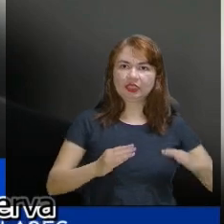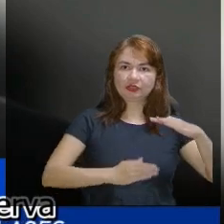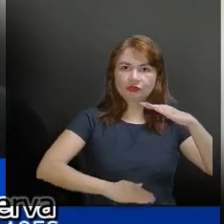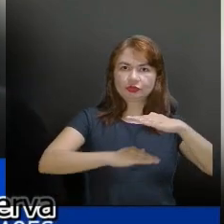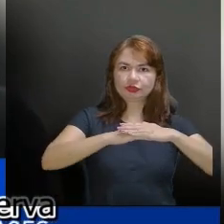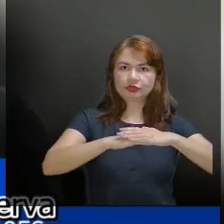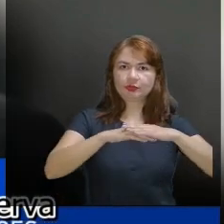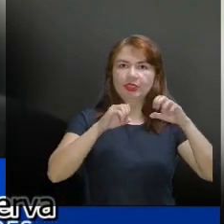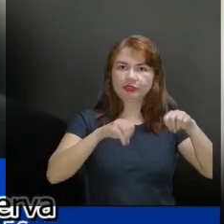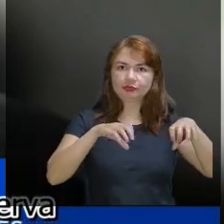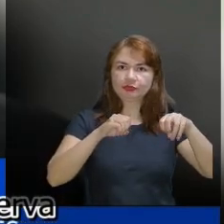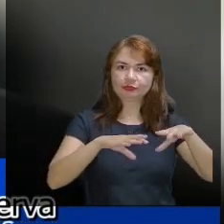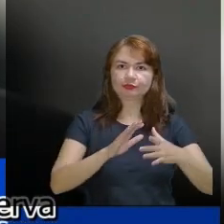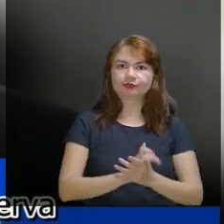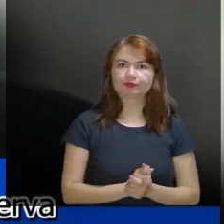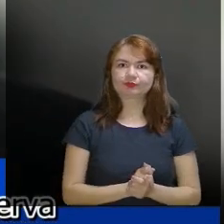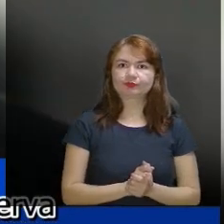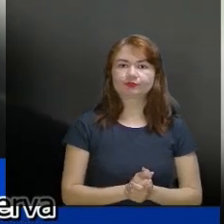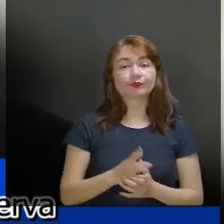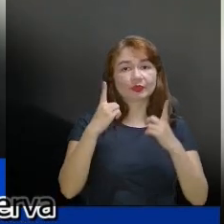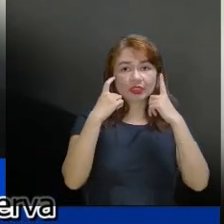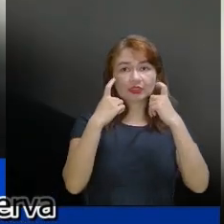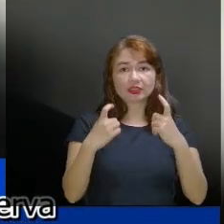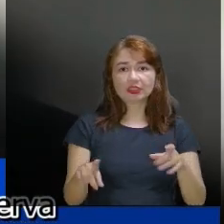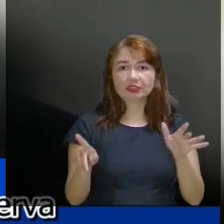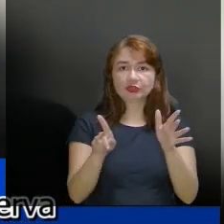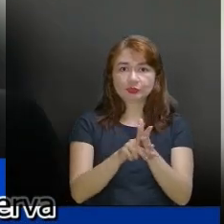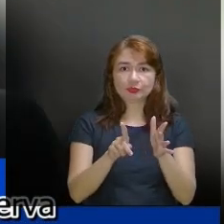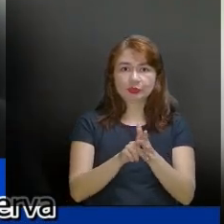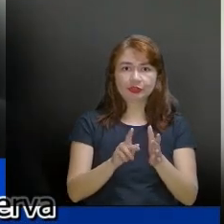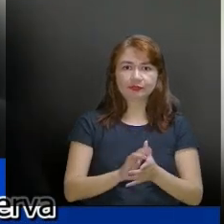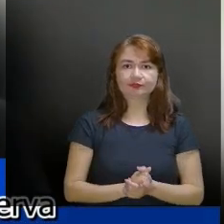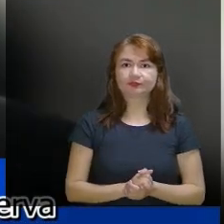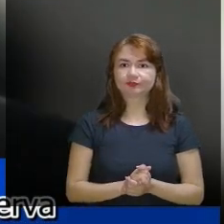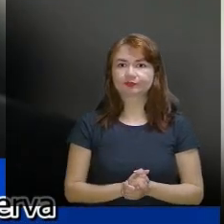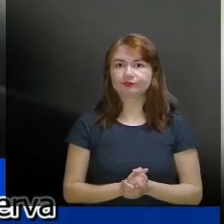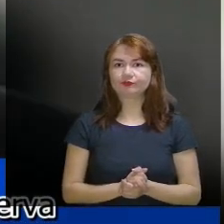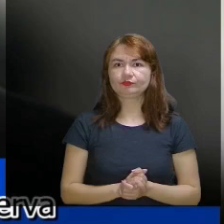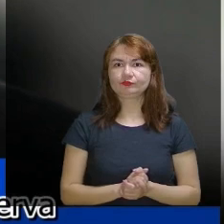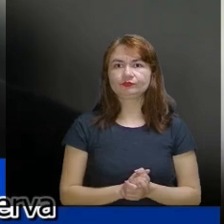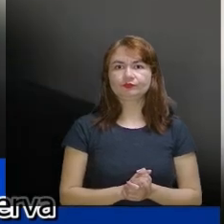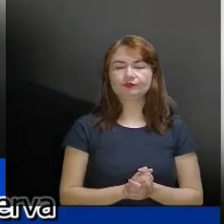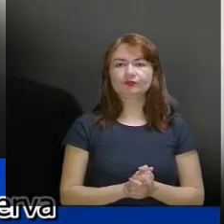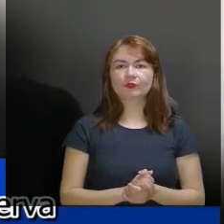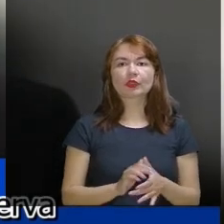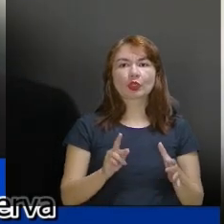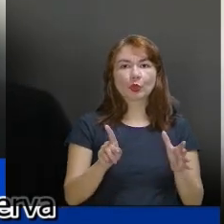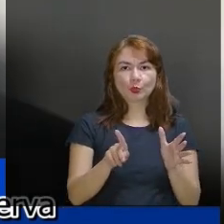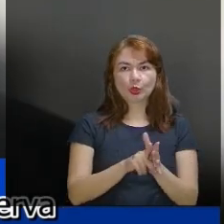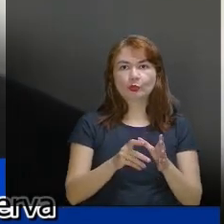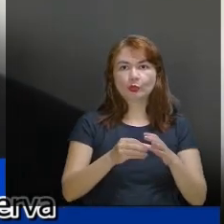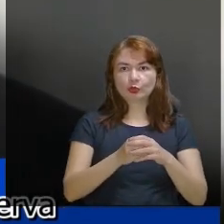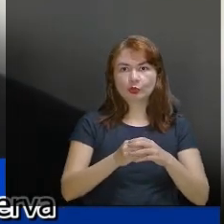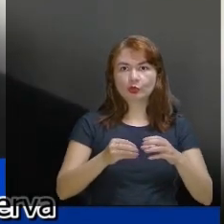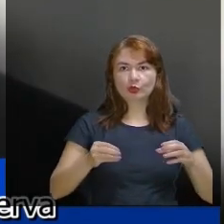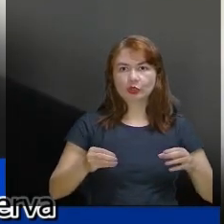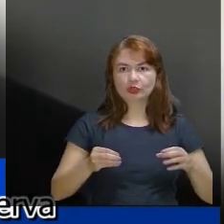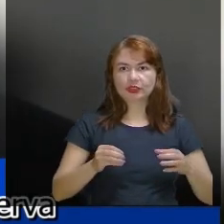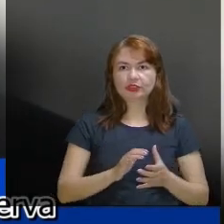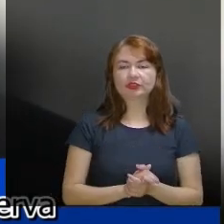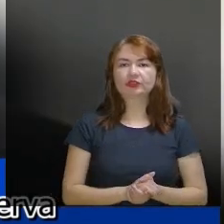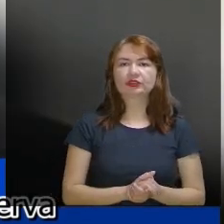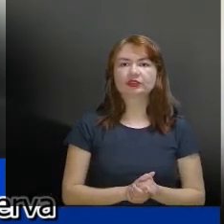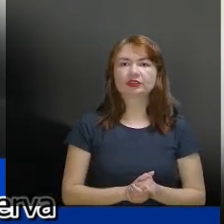Essa lei é bem interessante, tá, porque ela traz a reserva de vagas para